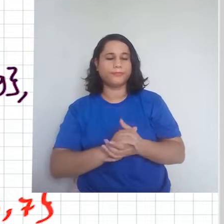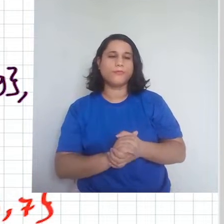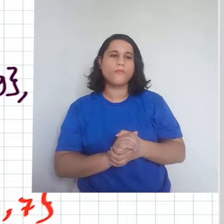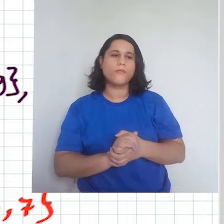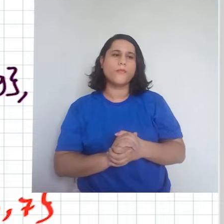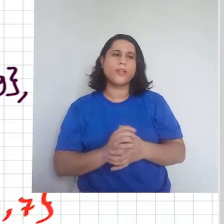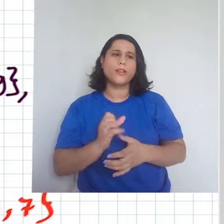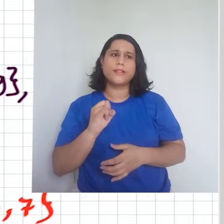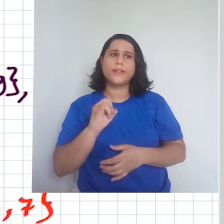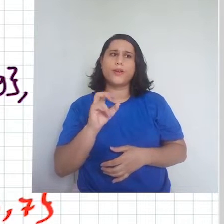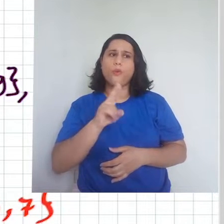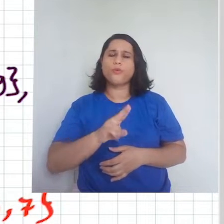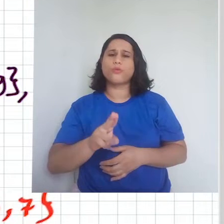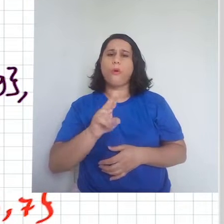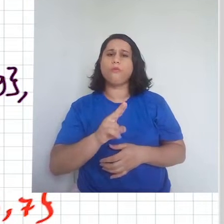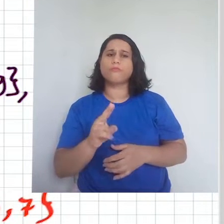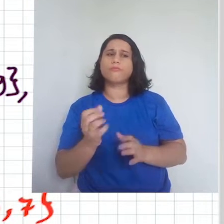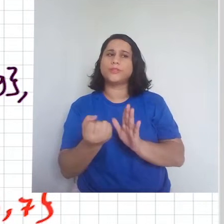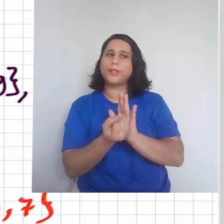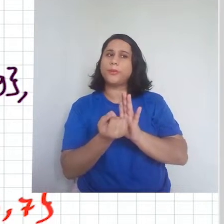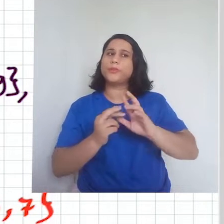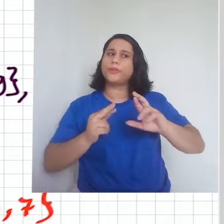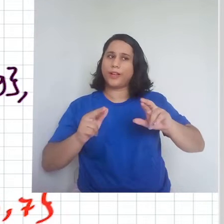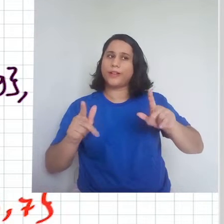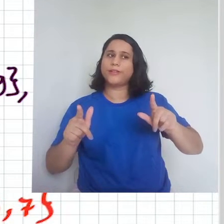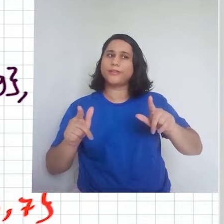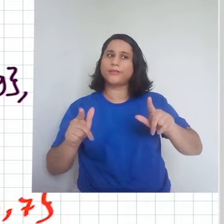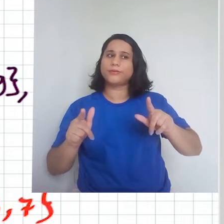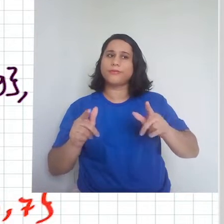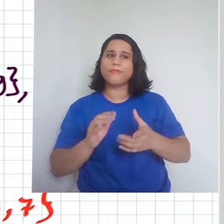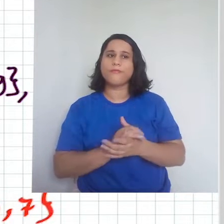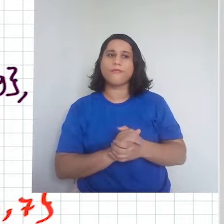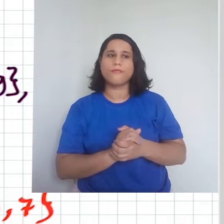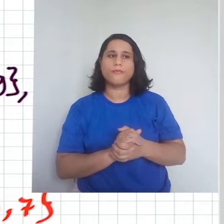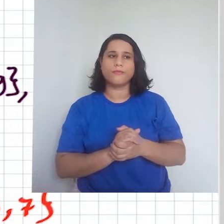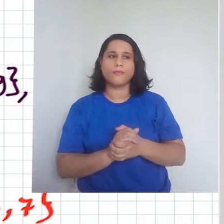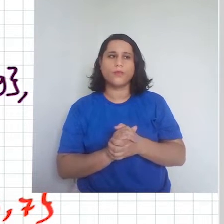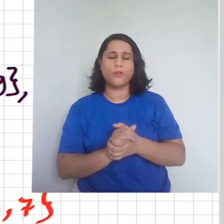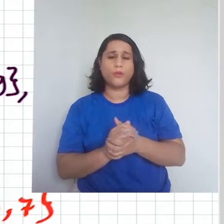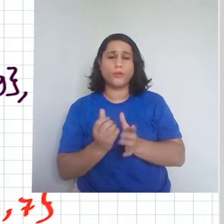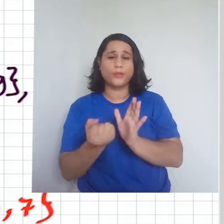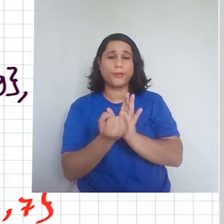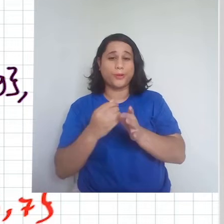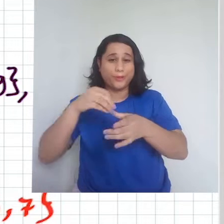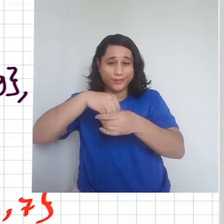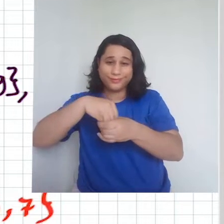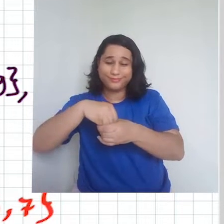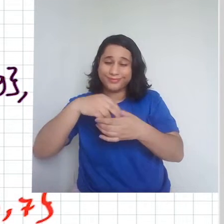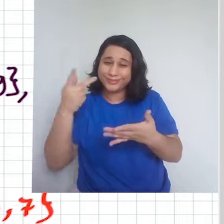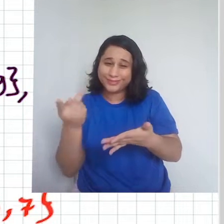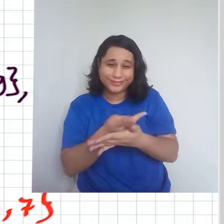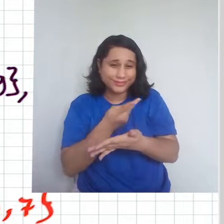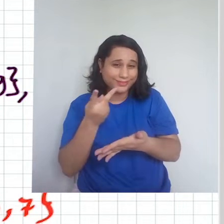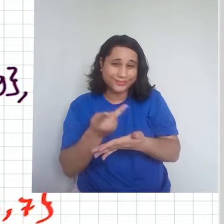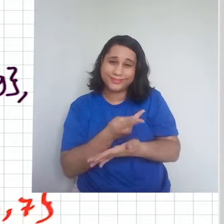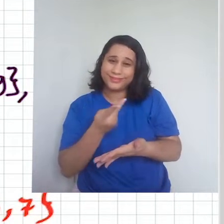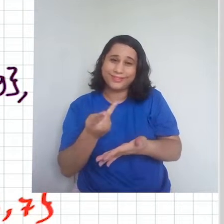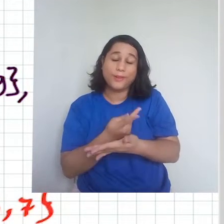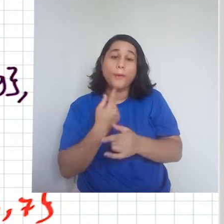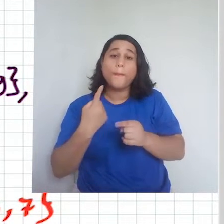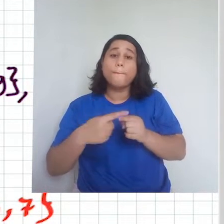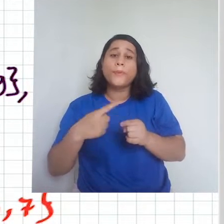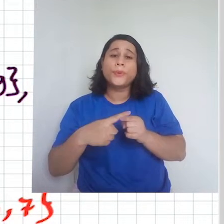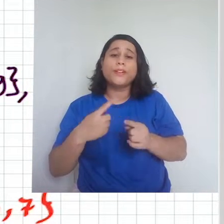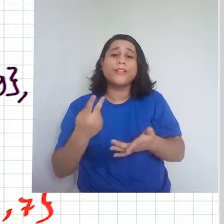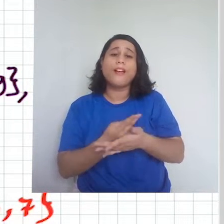Agora, se ele usou agora aqui o símbolo de contido, está errado. Por que